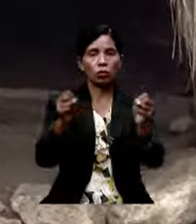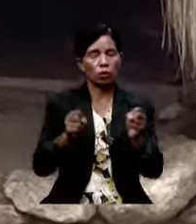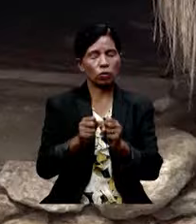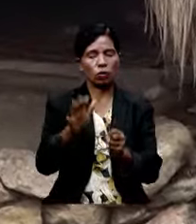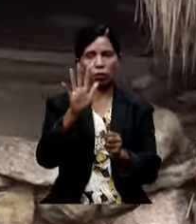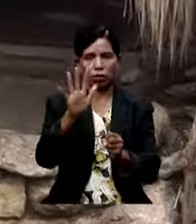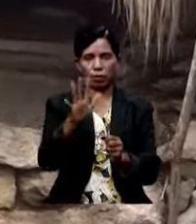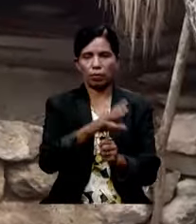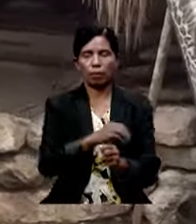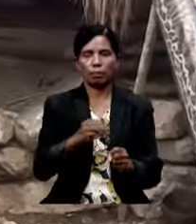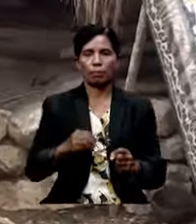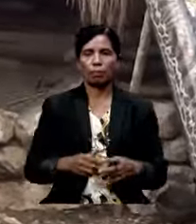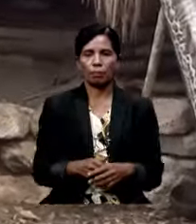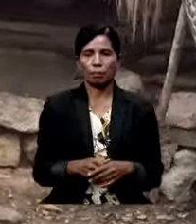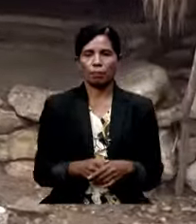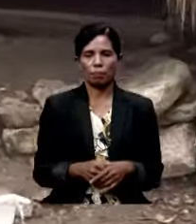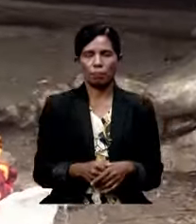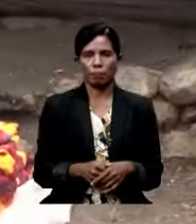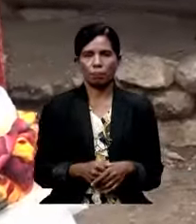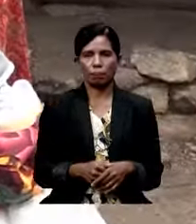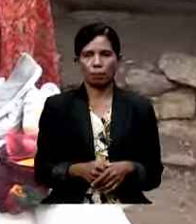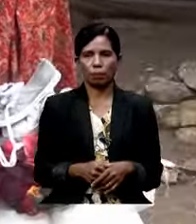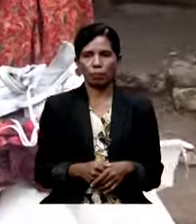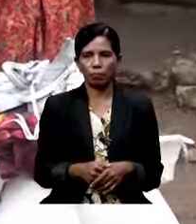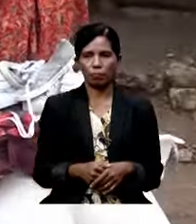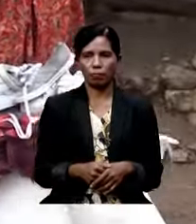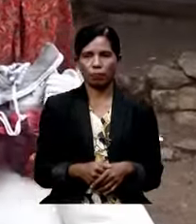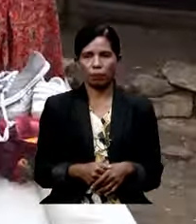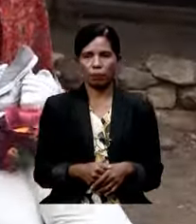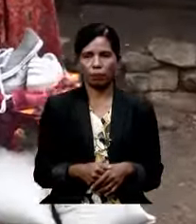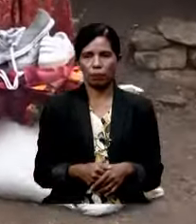usitasai, banafi, no nipane. Equipa cobertura, GMN.